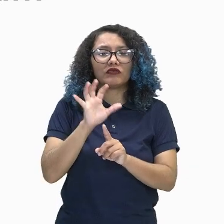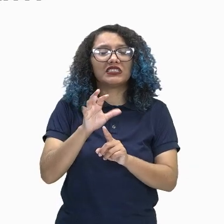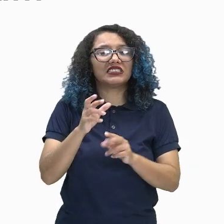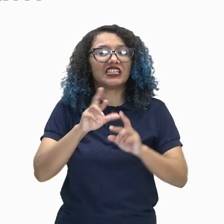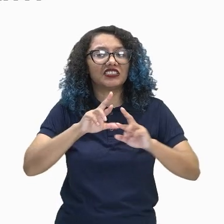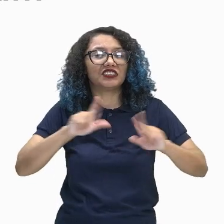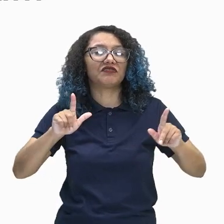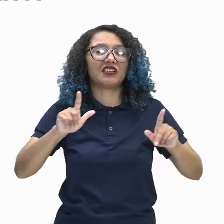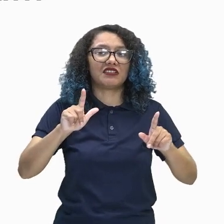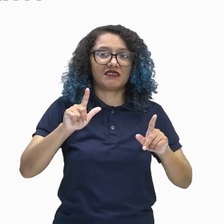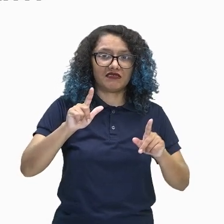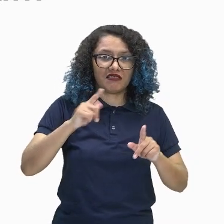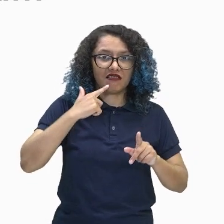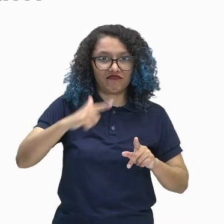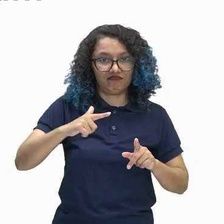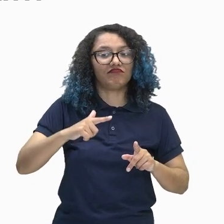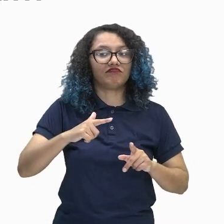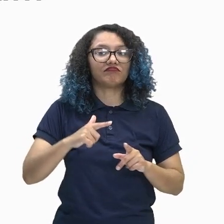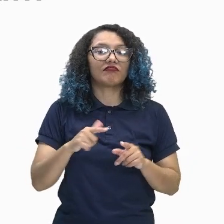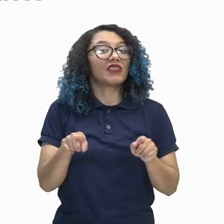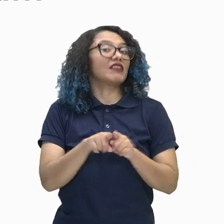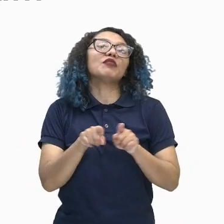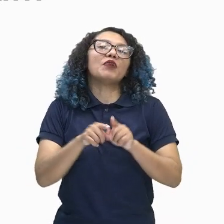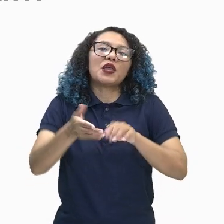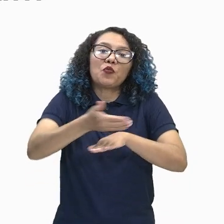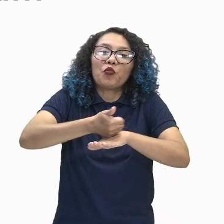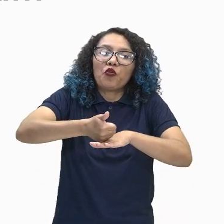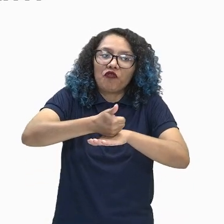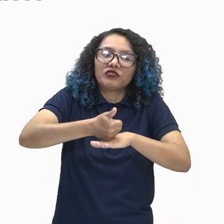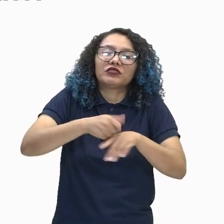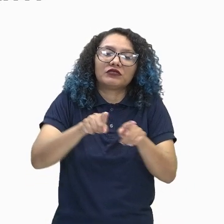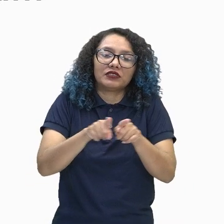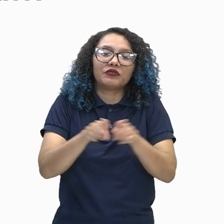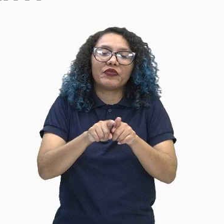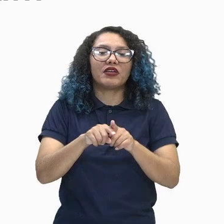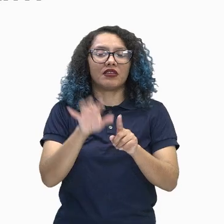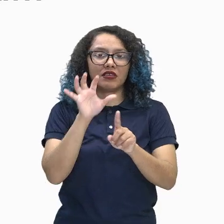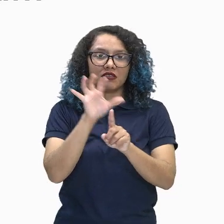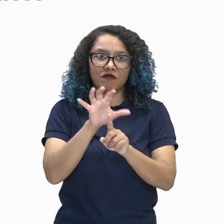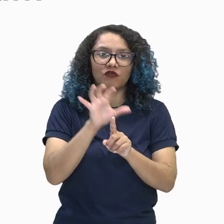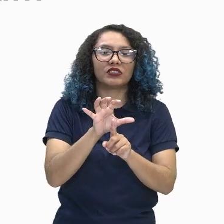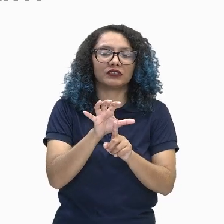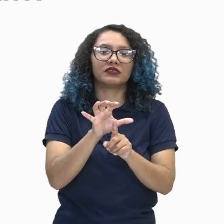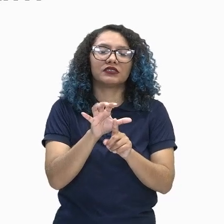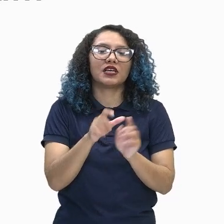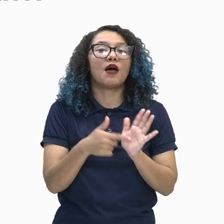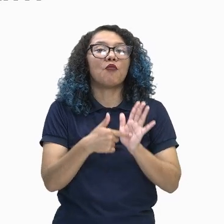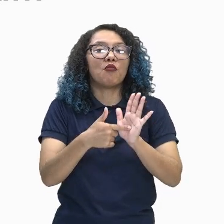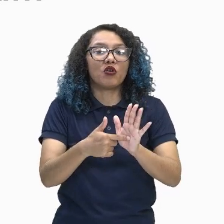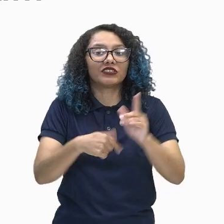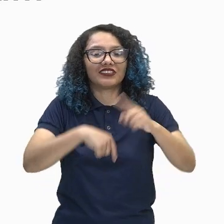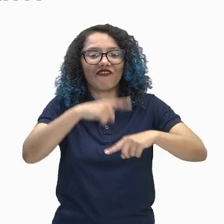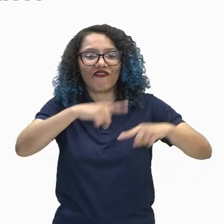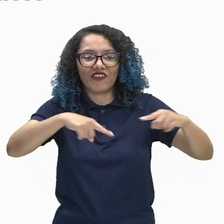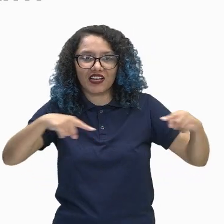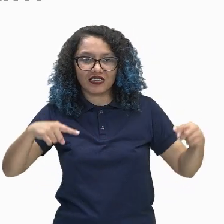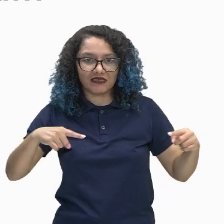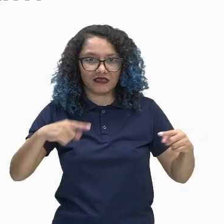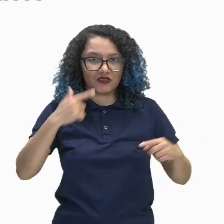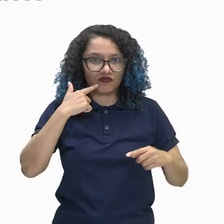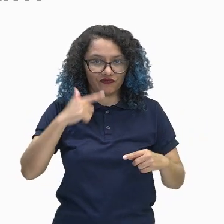fala. A profissão dessa pessoa também vai indicar uma variação da